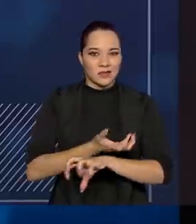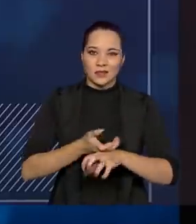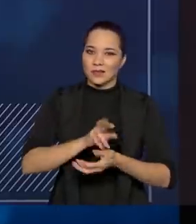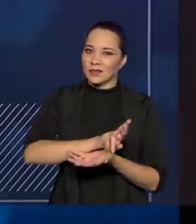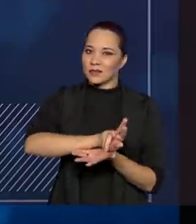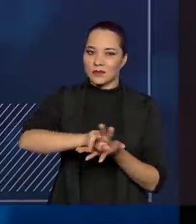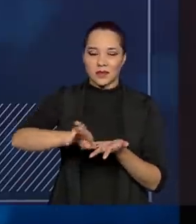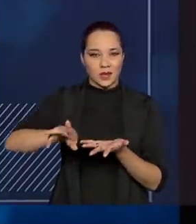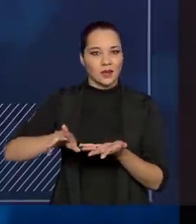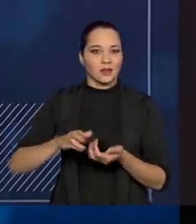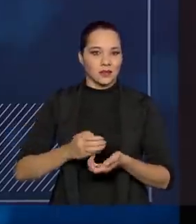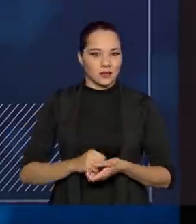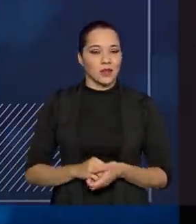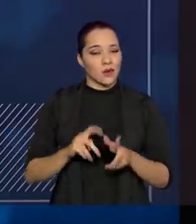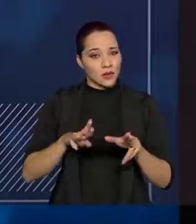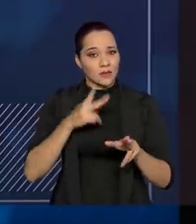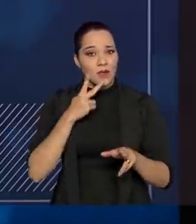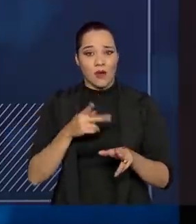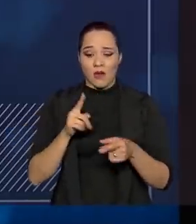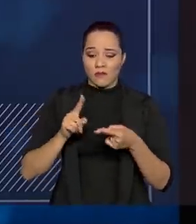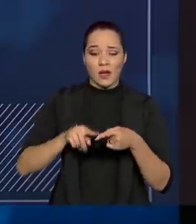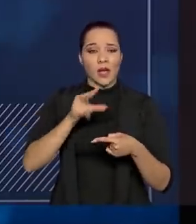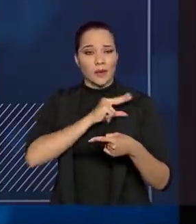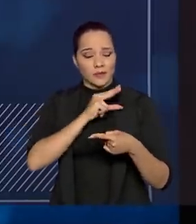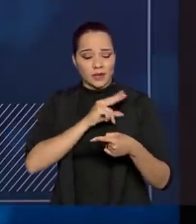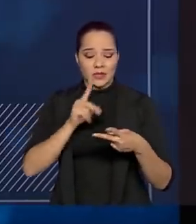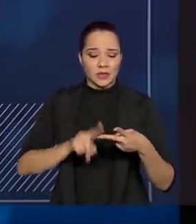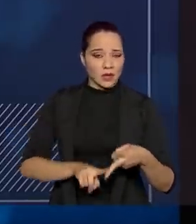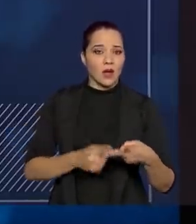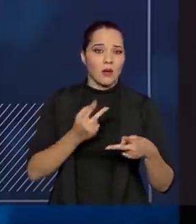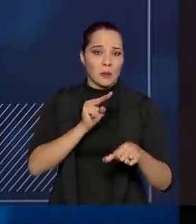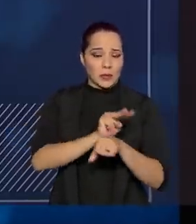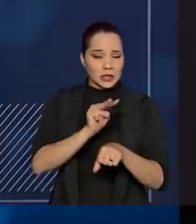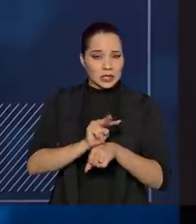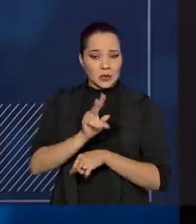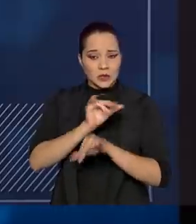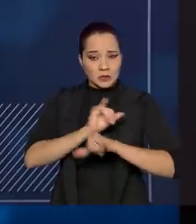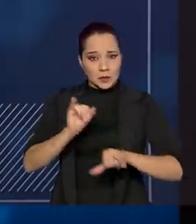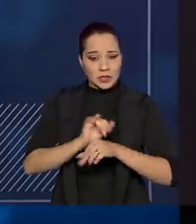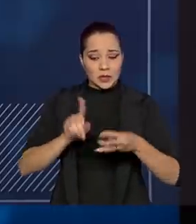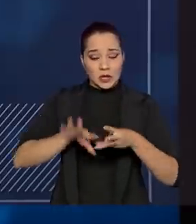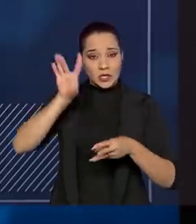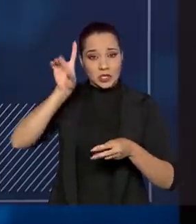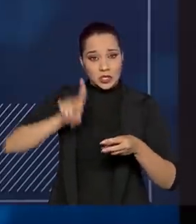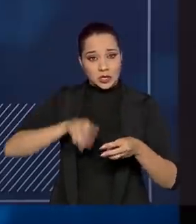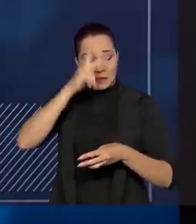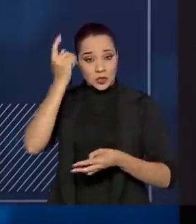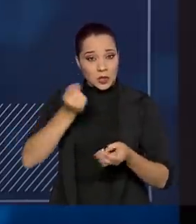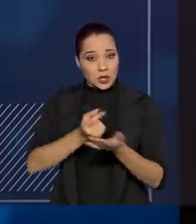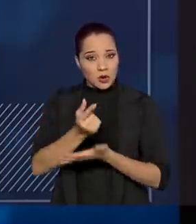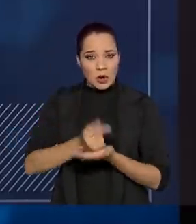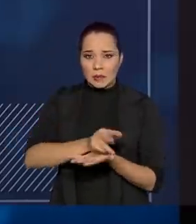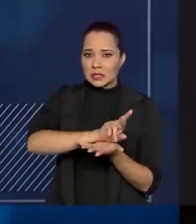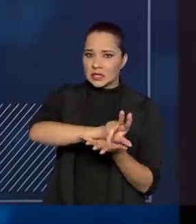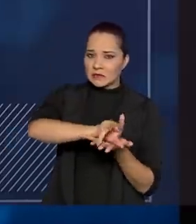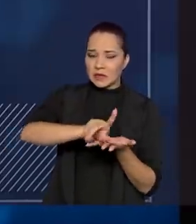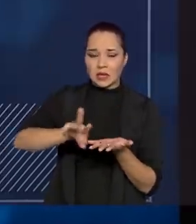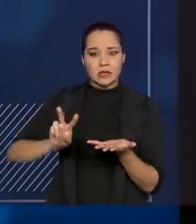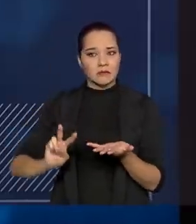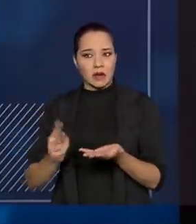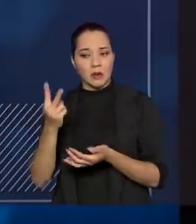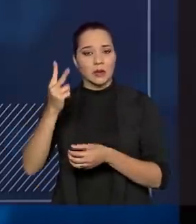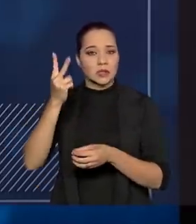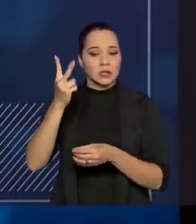Né? É interdisciplinar, como você disse. Vai mexer com a privacidade, com a proteção de dados, com o direito do consumidor. Ou seja, são vários valores